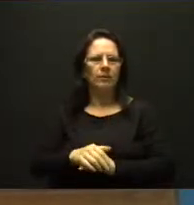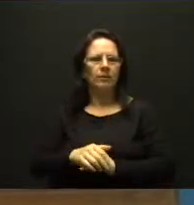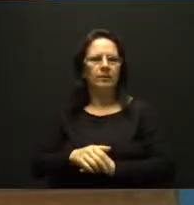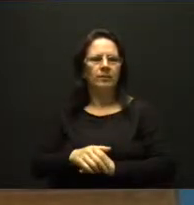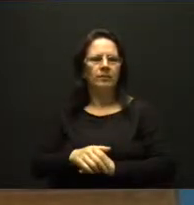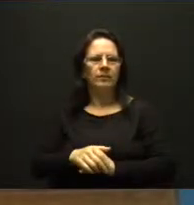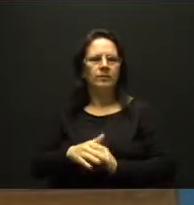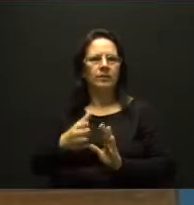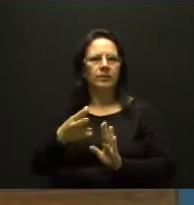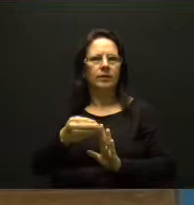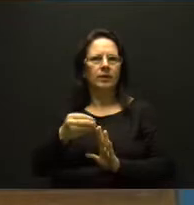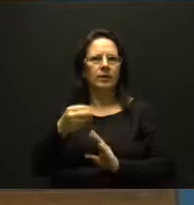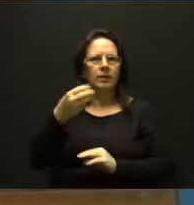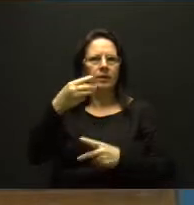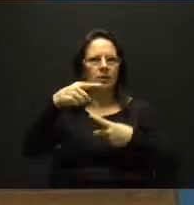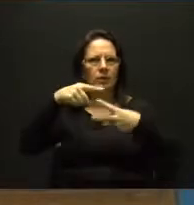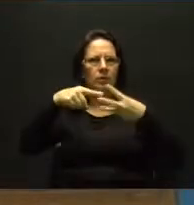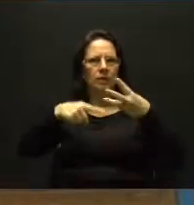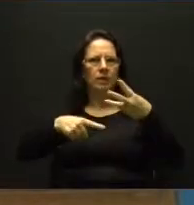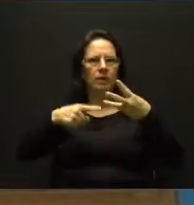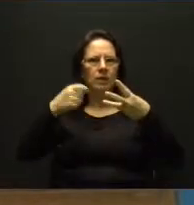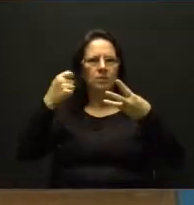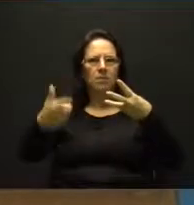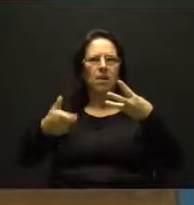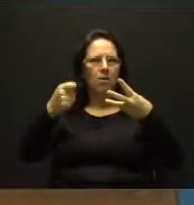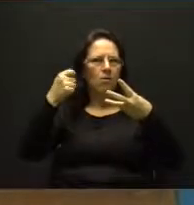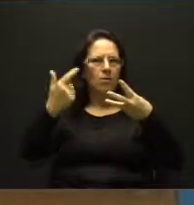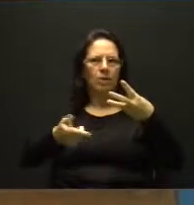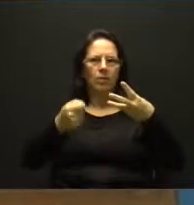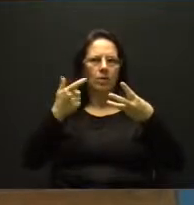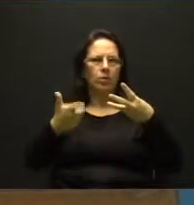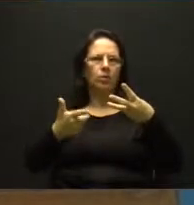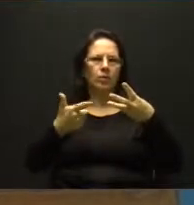de 14